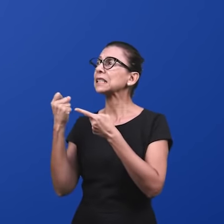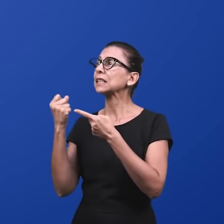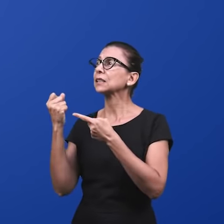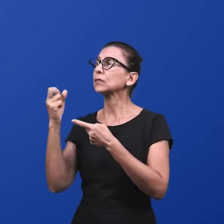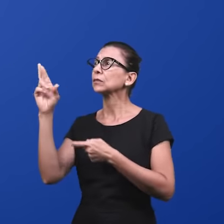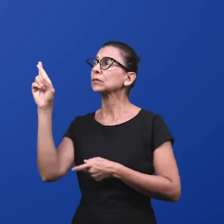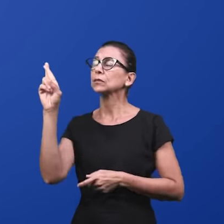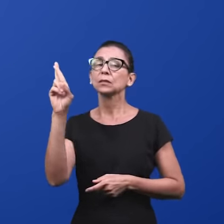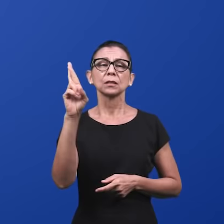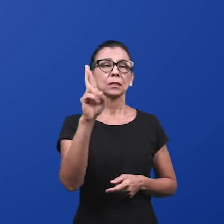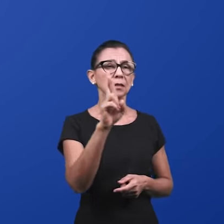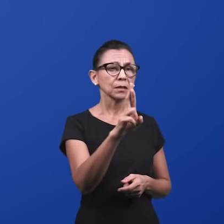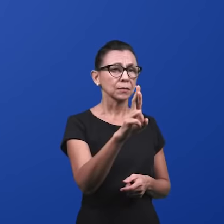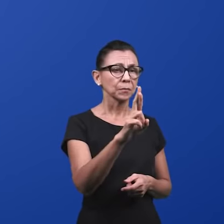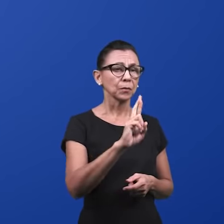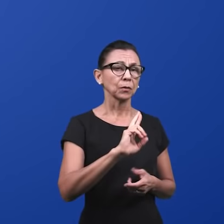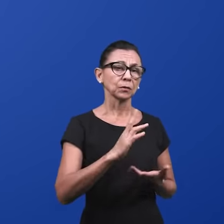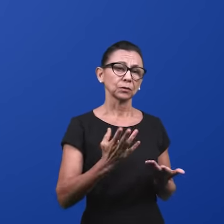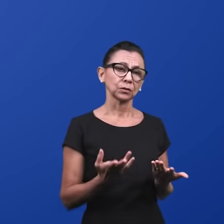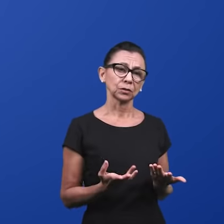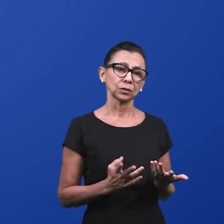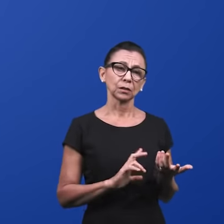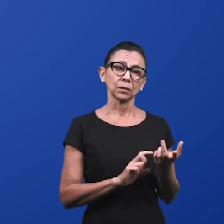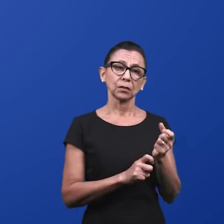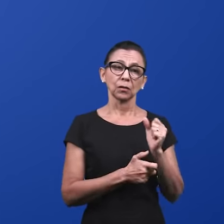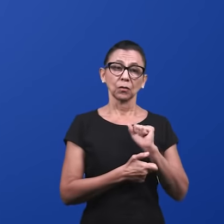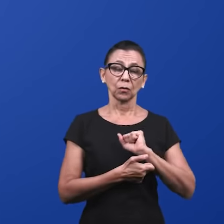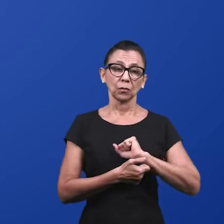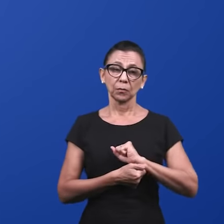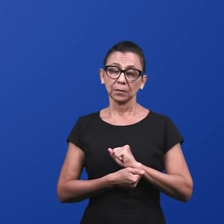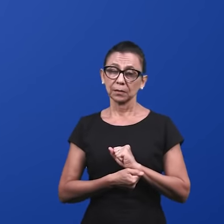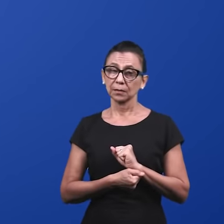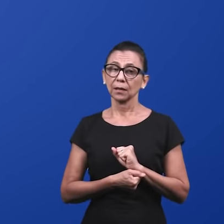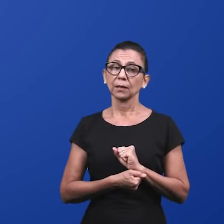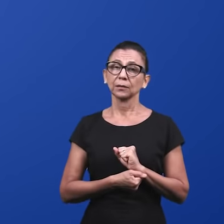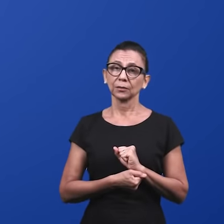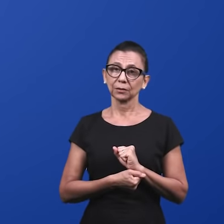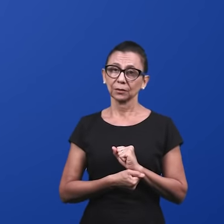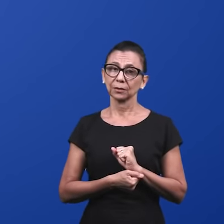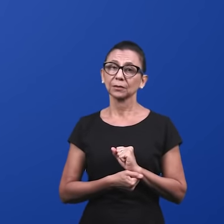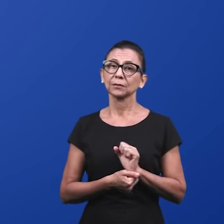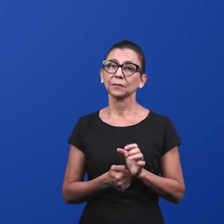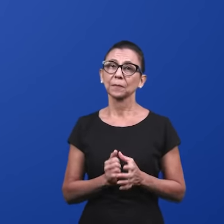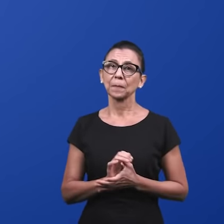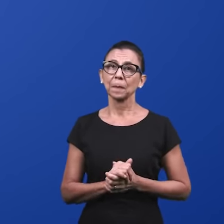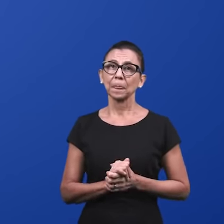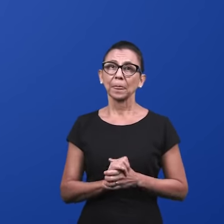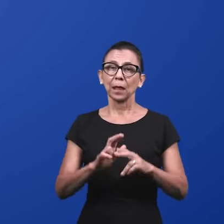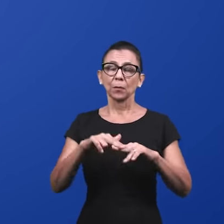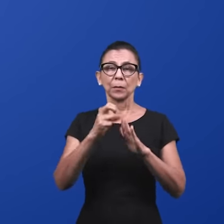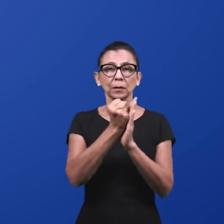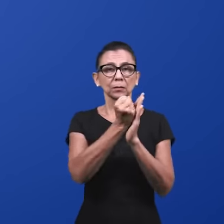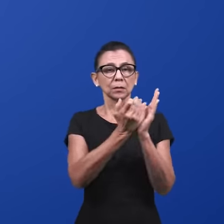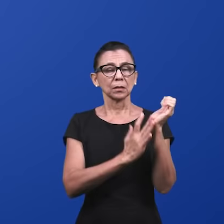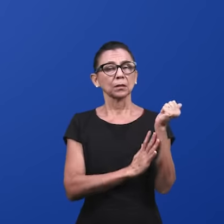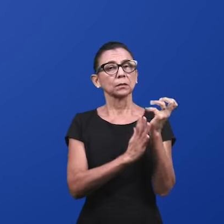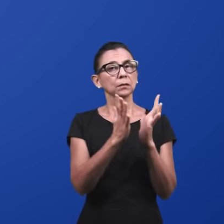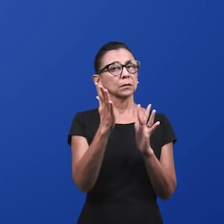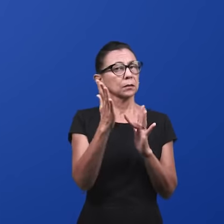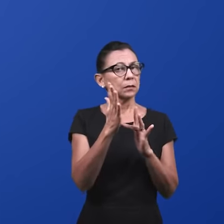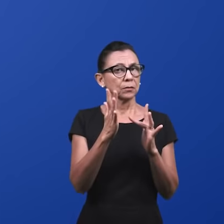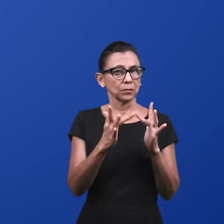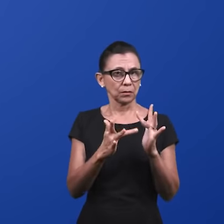Senhor responde ali justamente com um mistério que nos faz vencer nesta última hora, que é através do sangue de